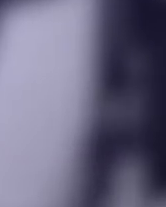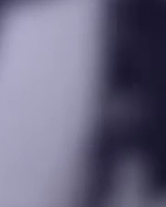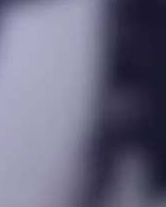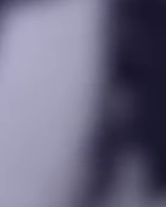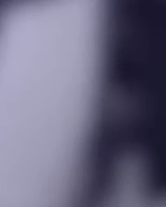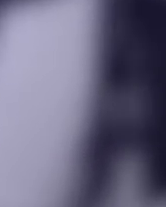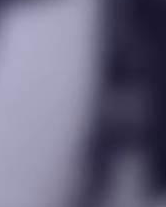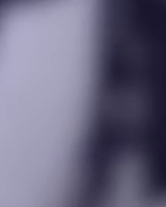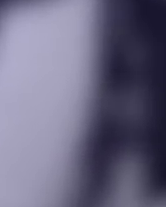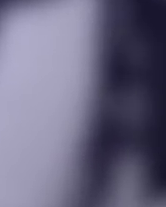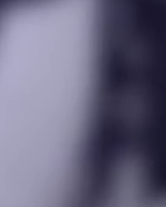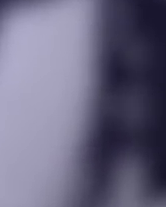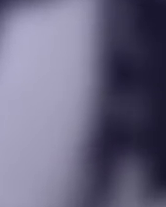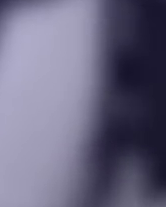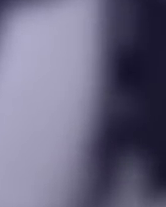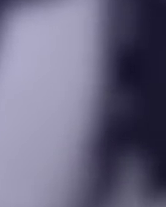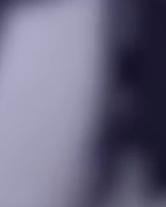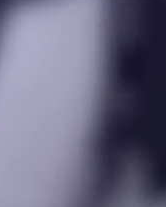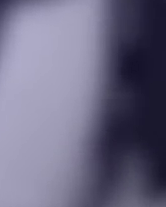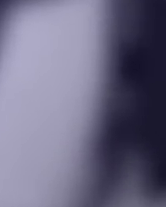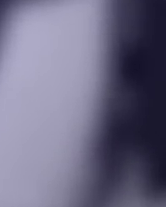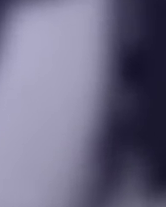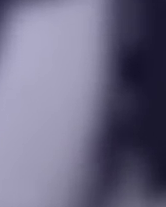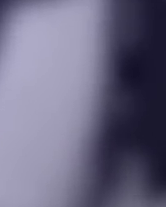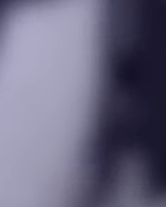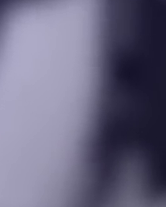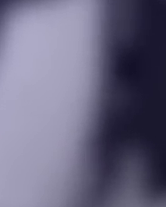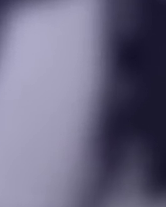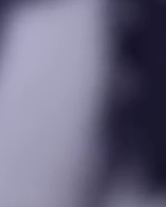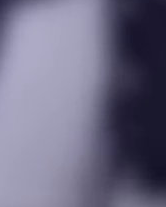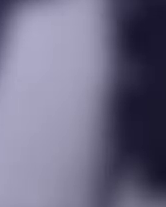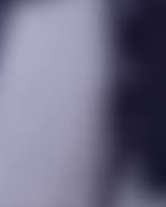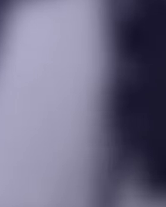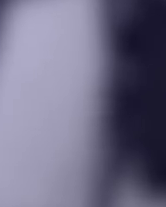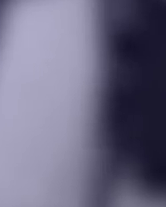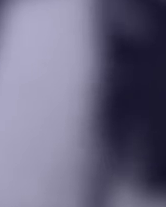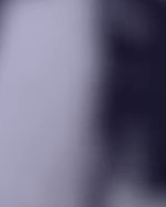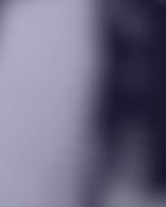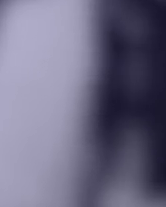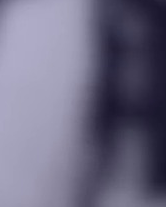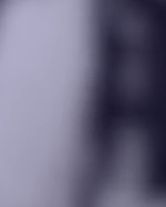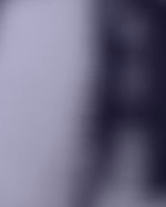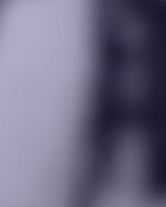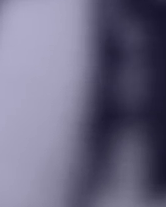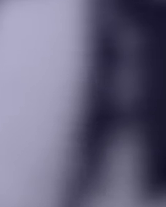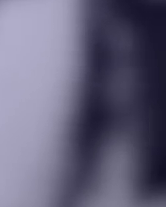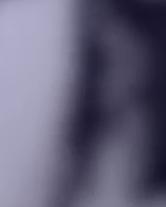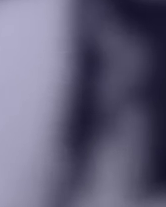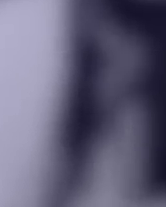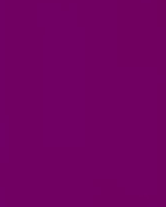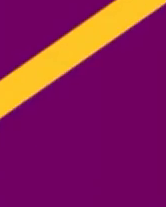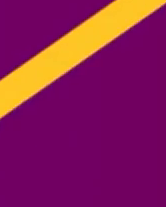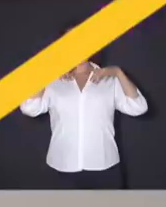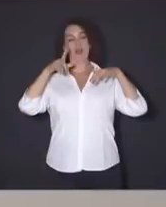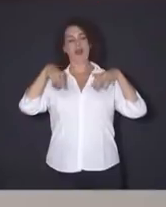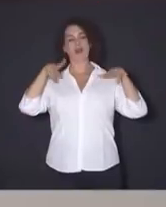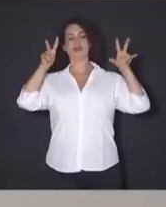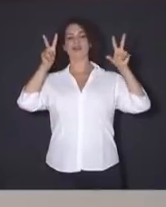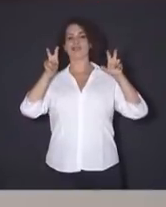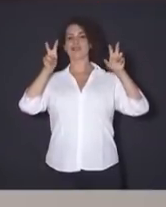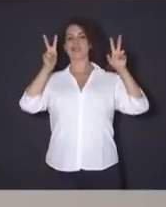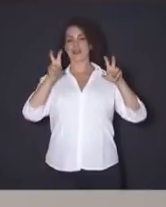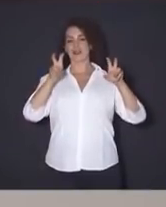o protagonismo negro em parlamento é o tema do economista professor universitário da